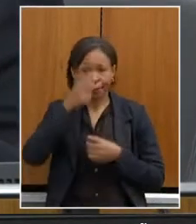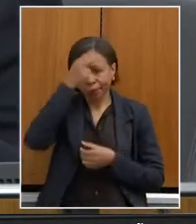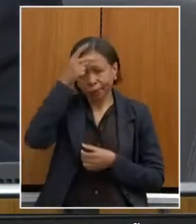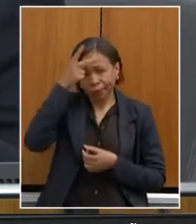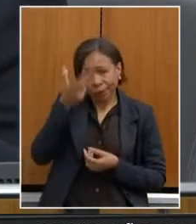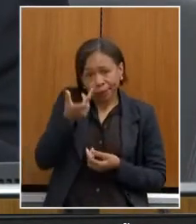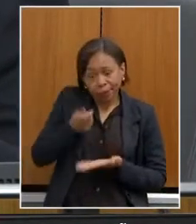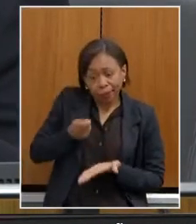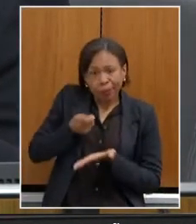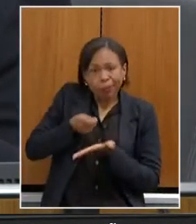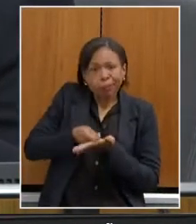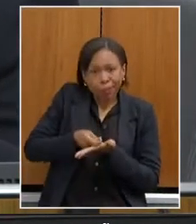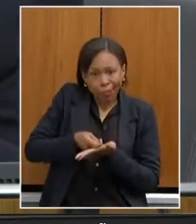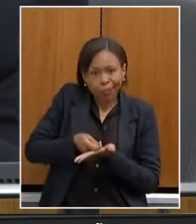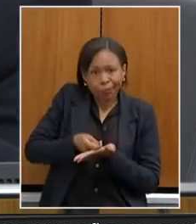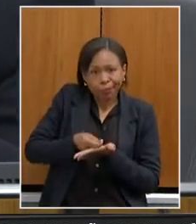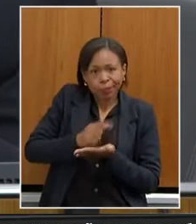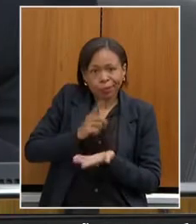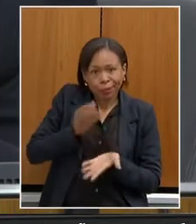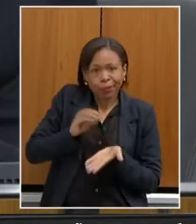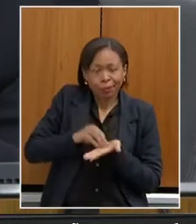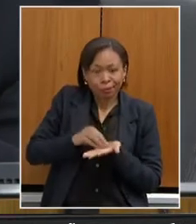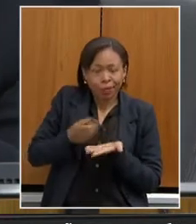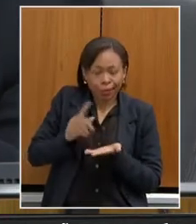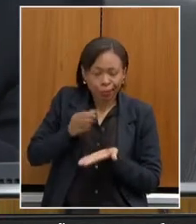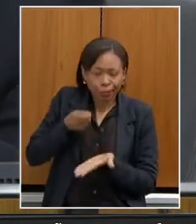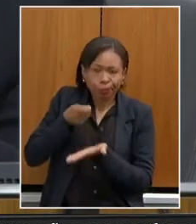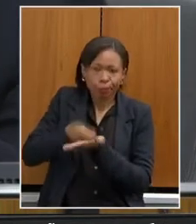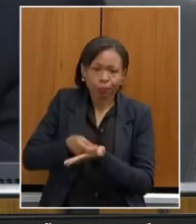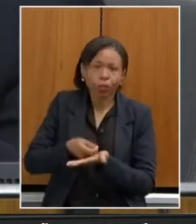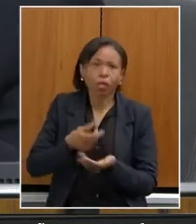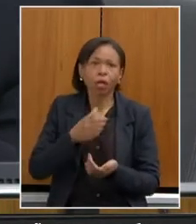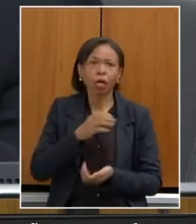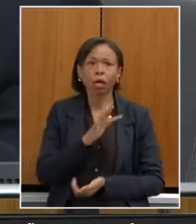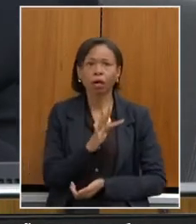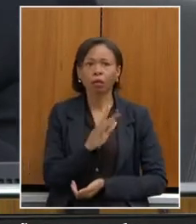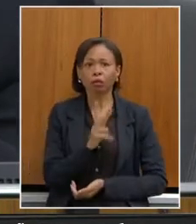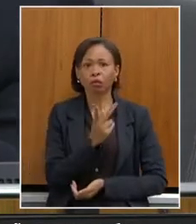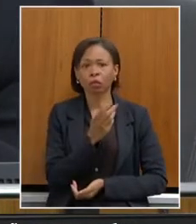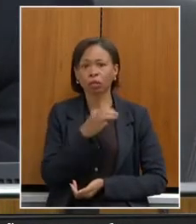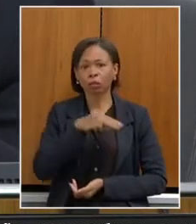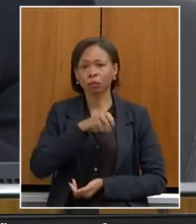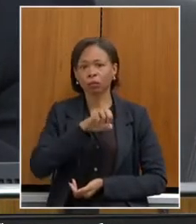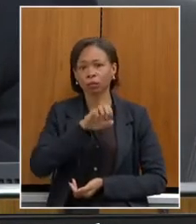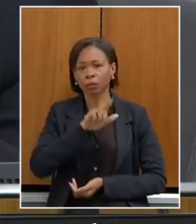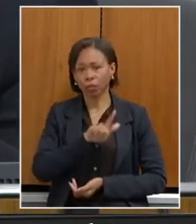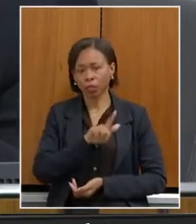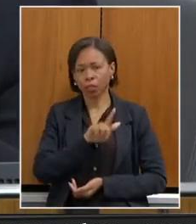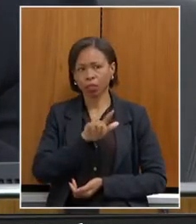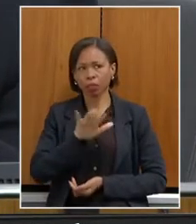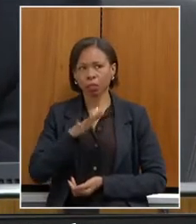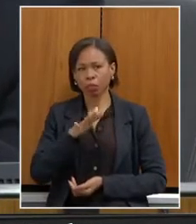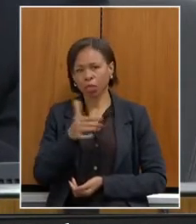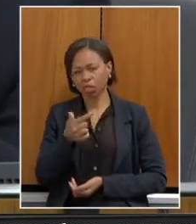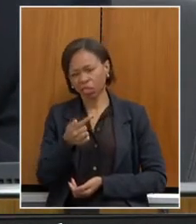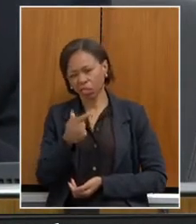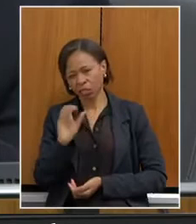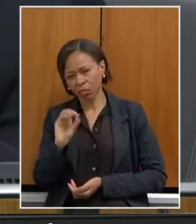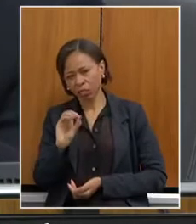a mesma coisa a FEMIG tem cerca de 70% 80% de